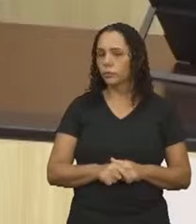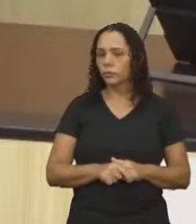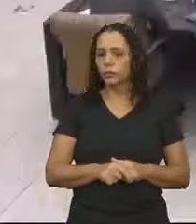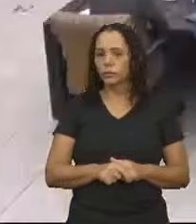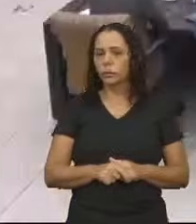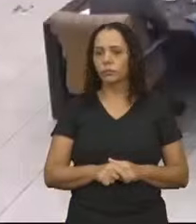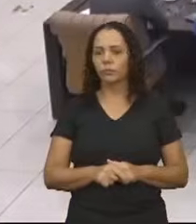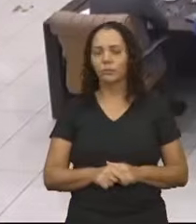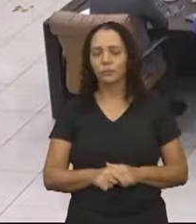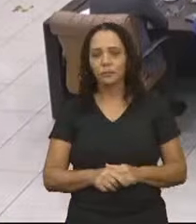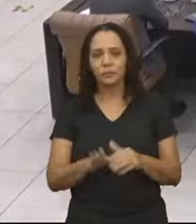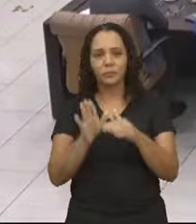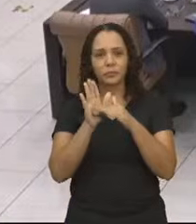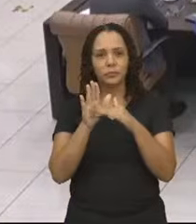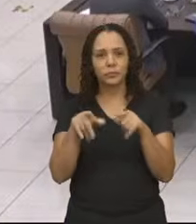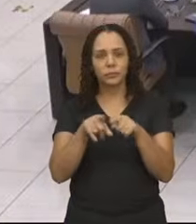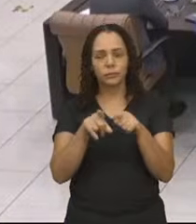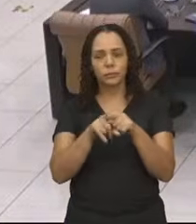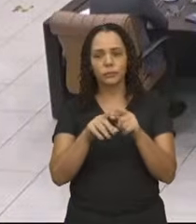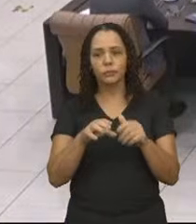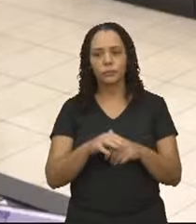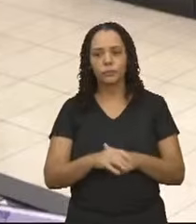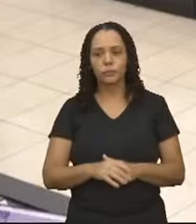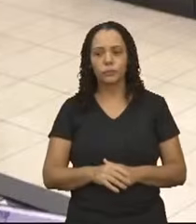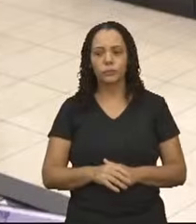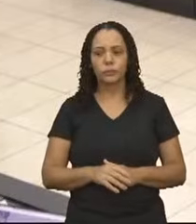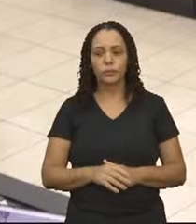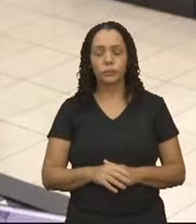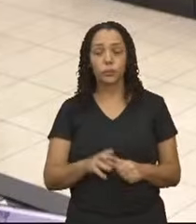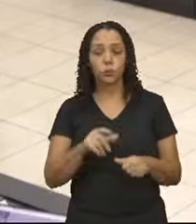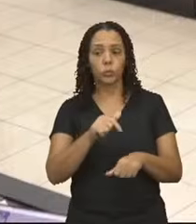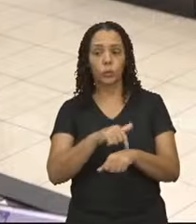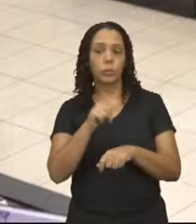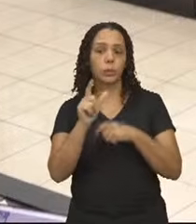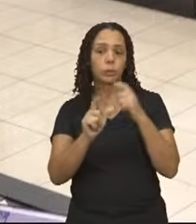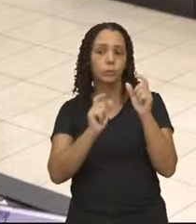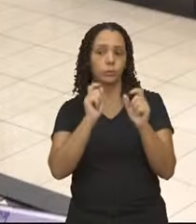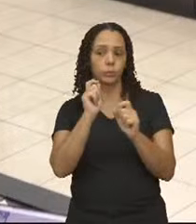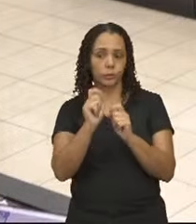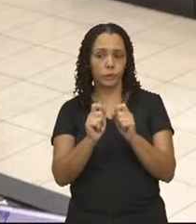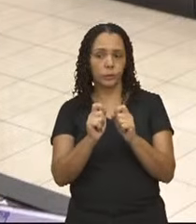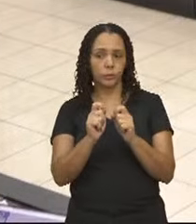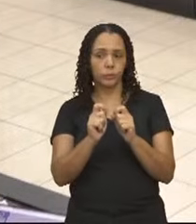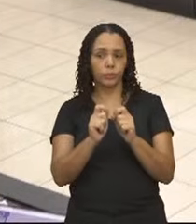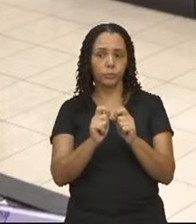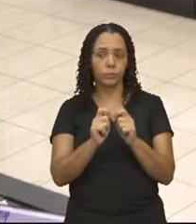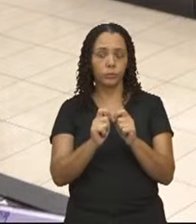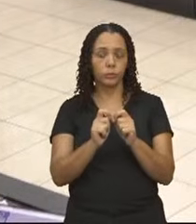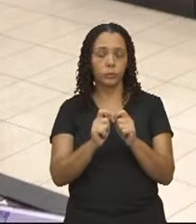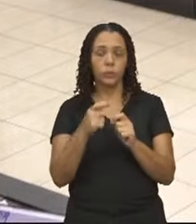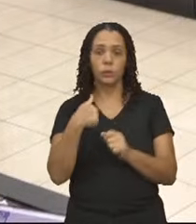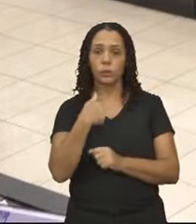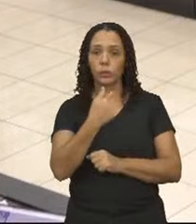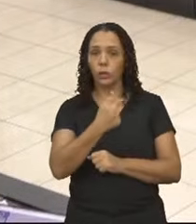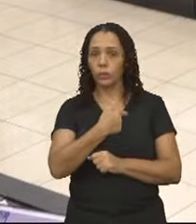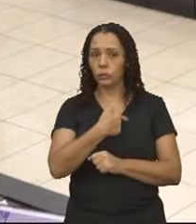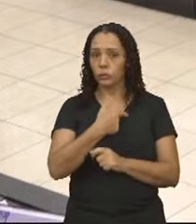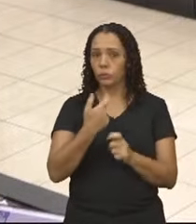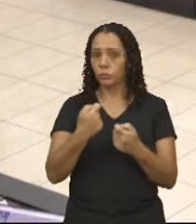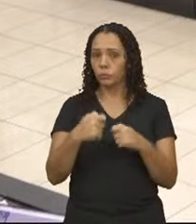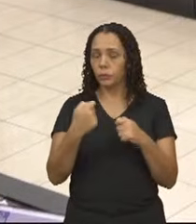Contribuindo também, chegou a hora da gente rever